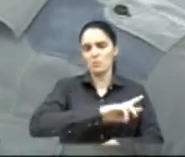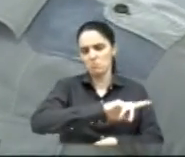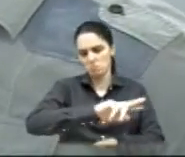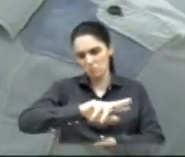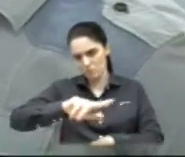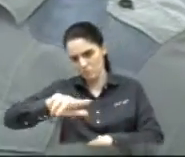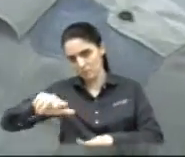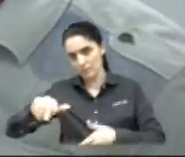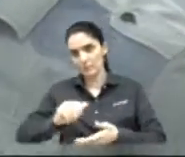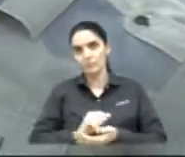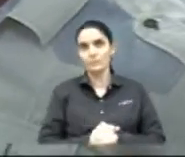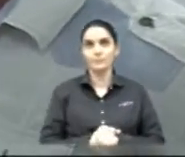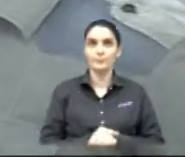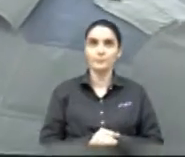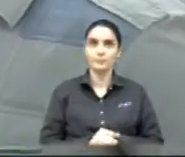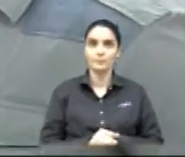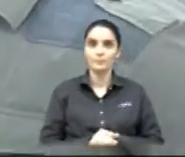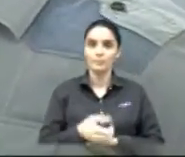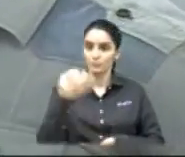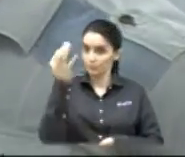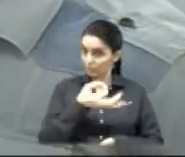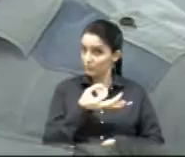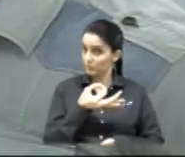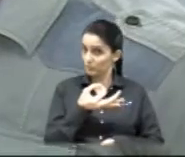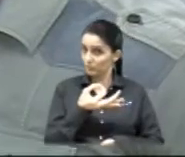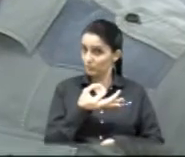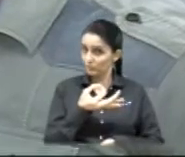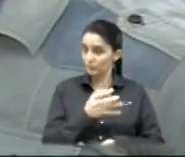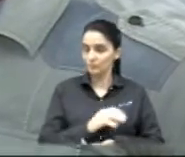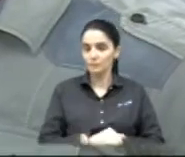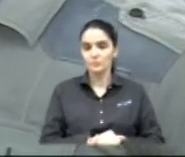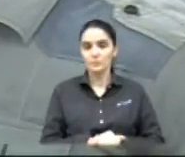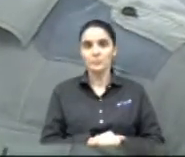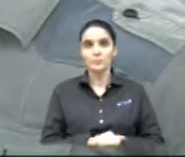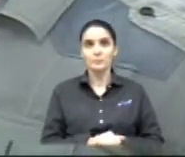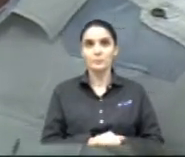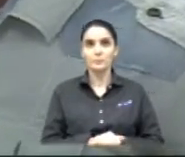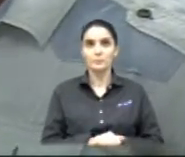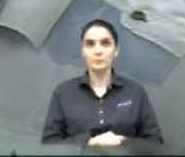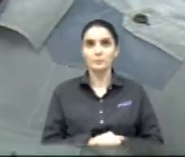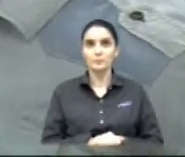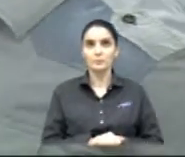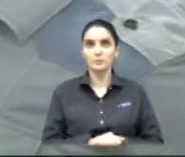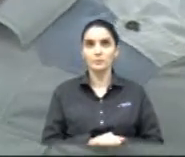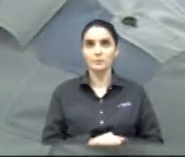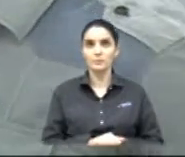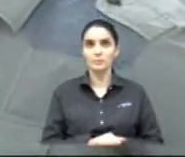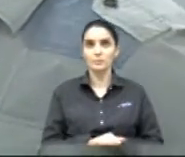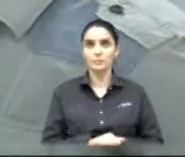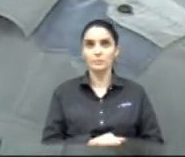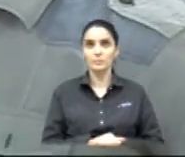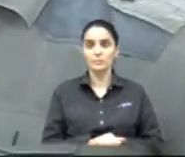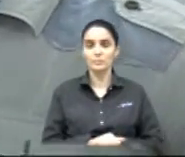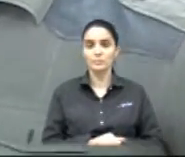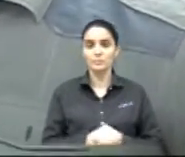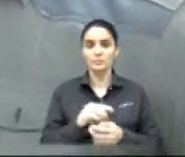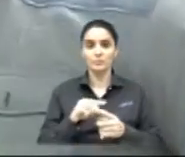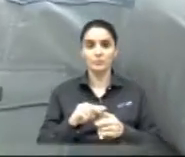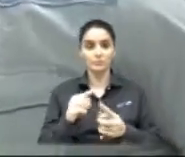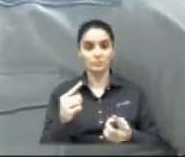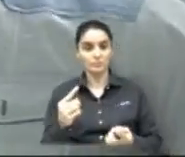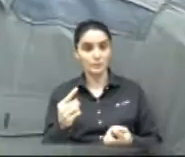colocar? É isto? Senhores cabos eleitorais do cassado, respeito a todos, mas é